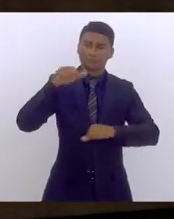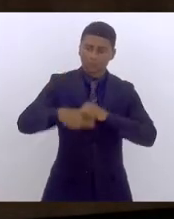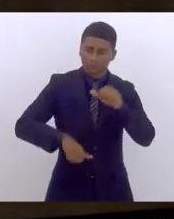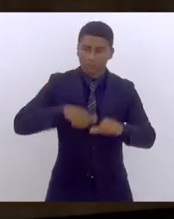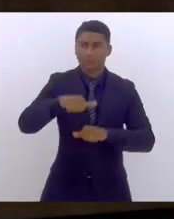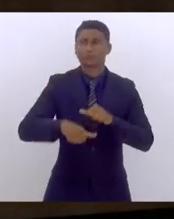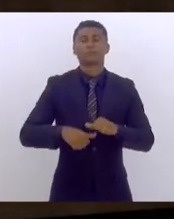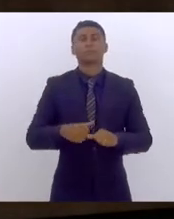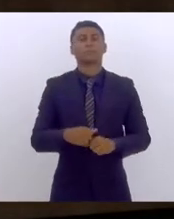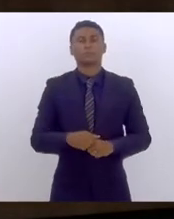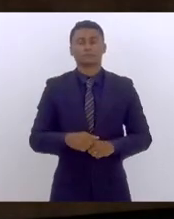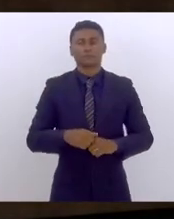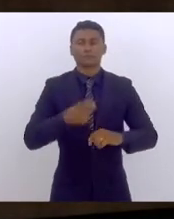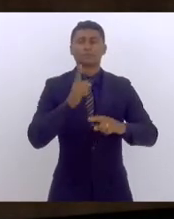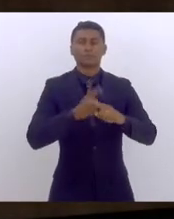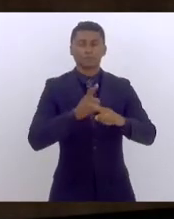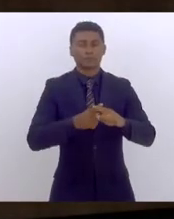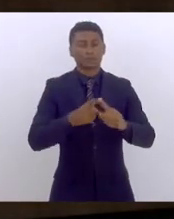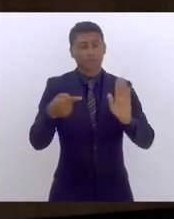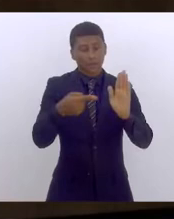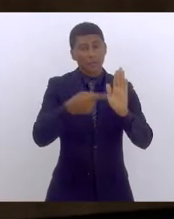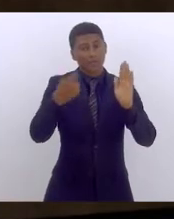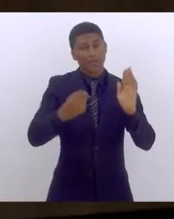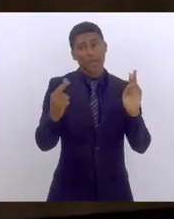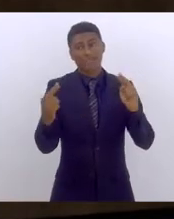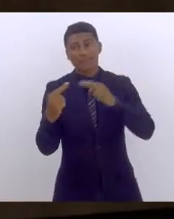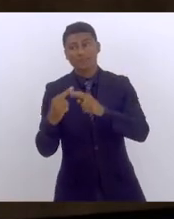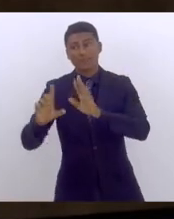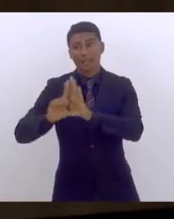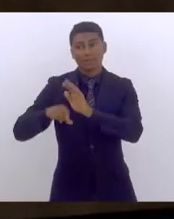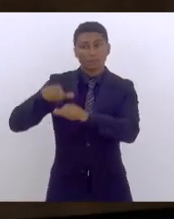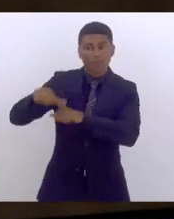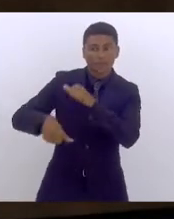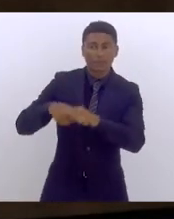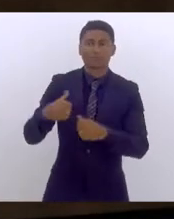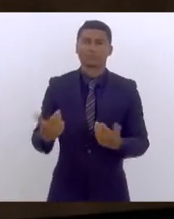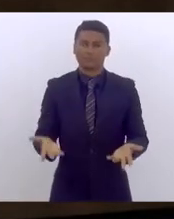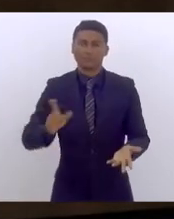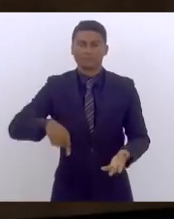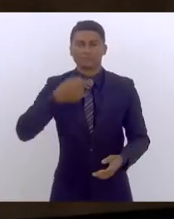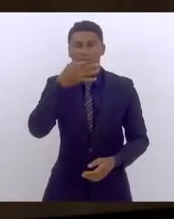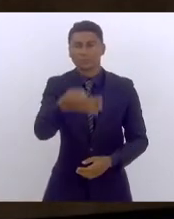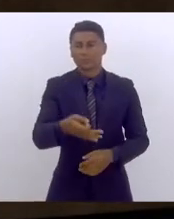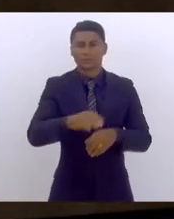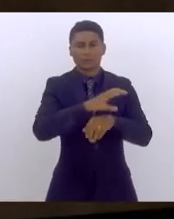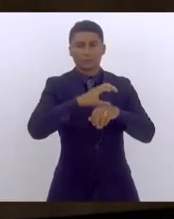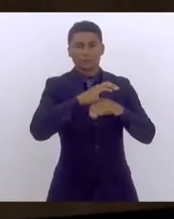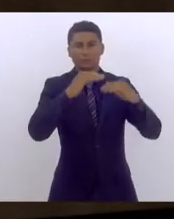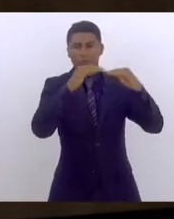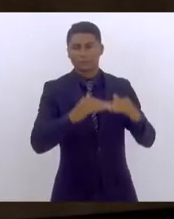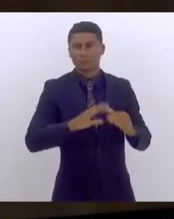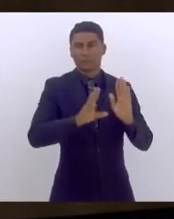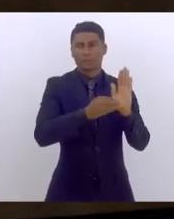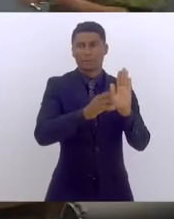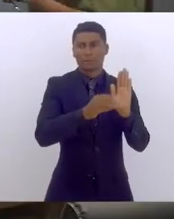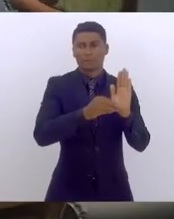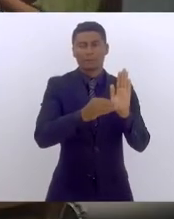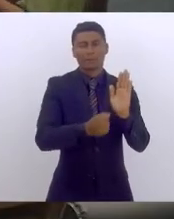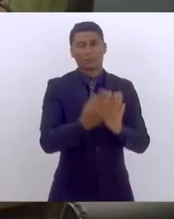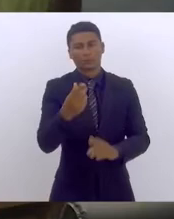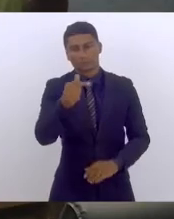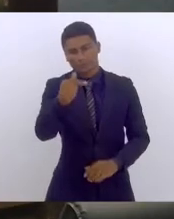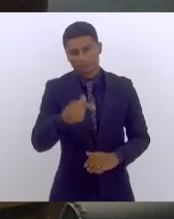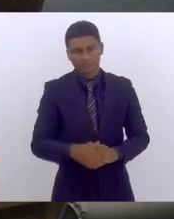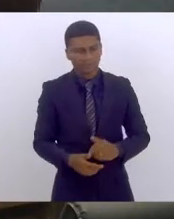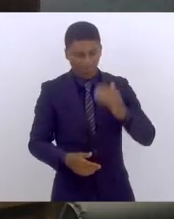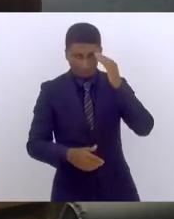fazer remissão que está modificando a lei do fundo. É o parecer, senhor presidente. Constitucionalidade com 7 emendas.